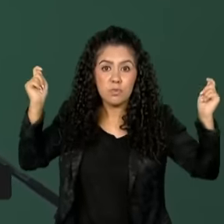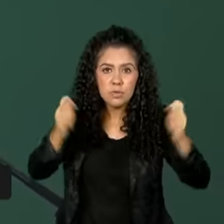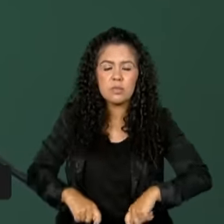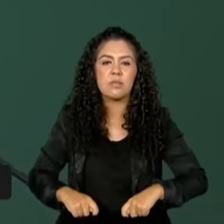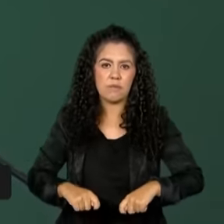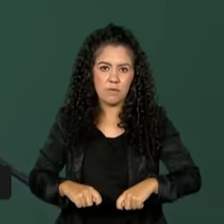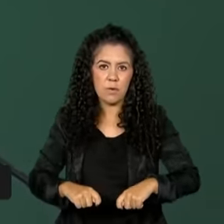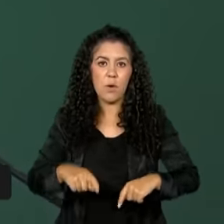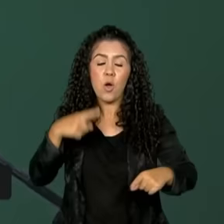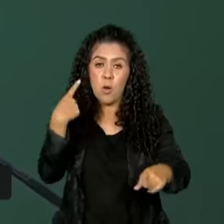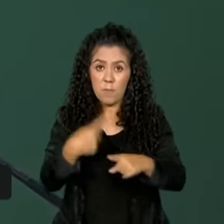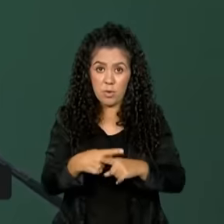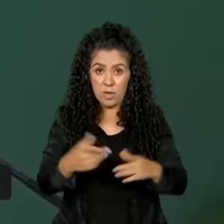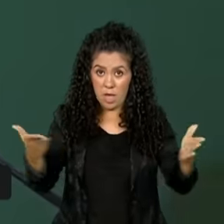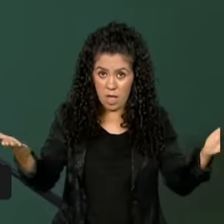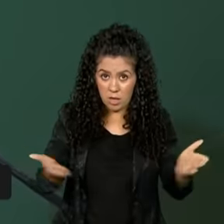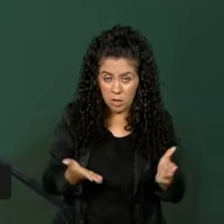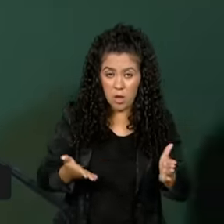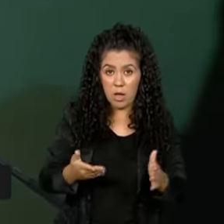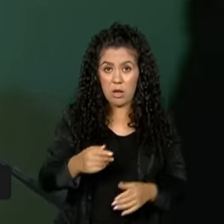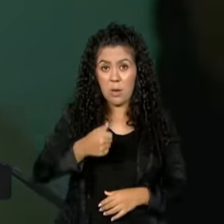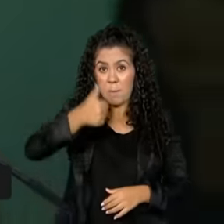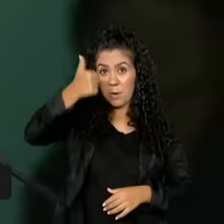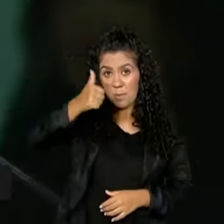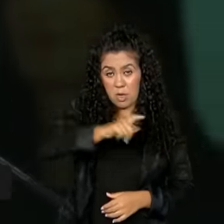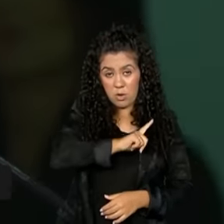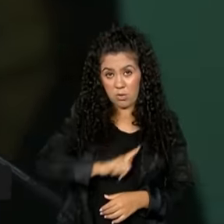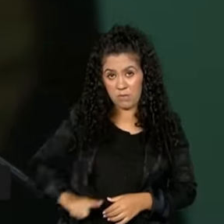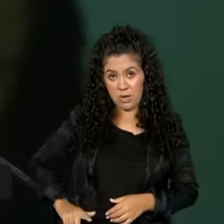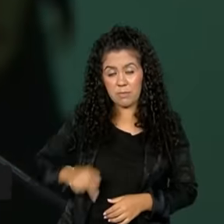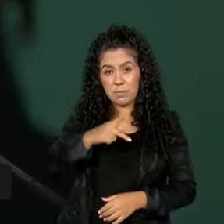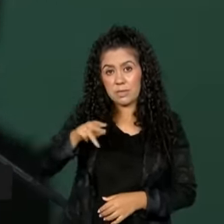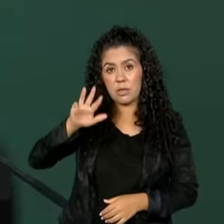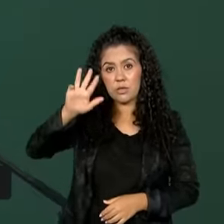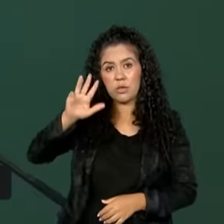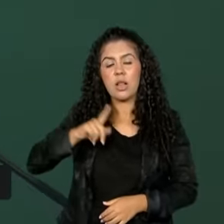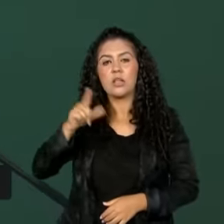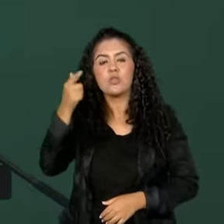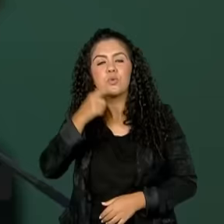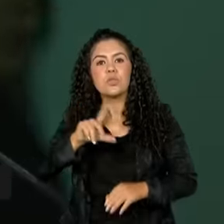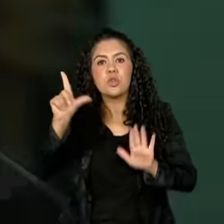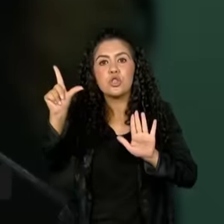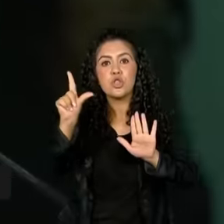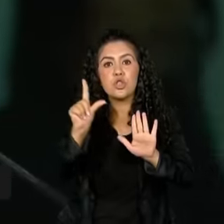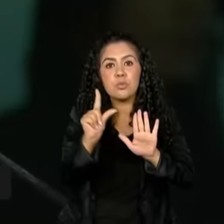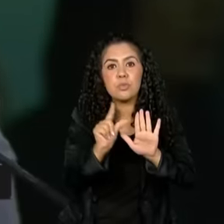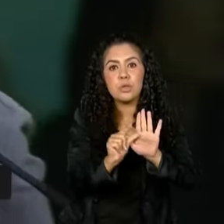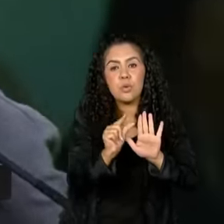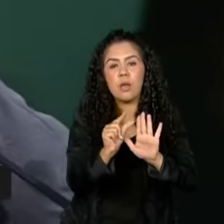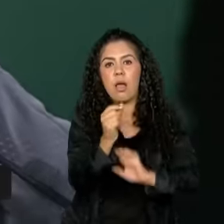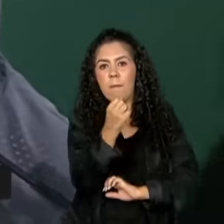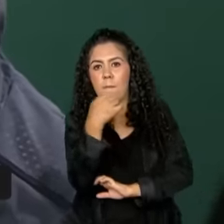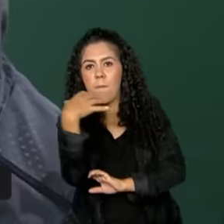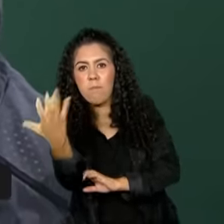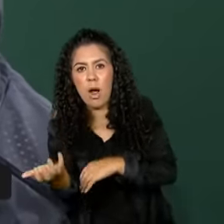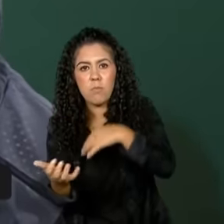porque no seu primeiro governo nós conseguimos reduzir desmatamento por mais de uma década